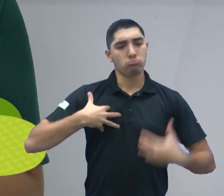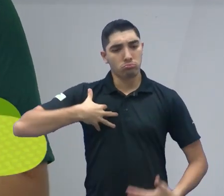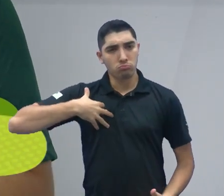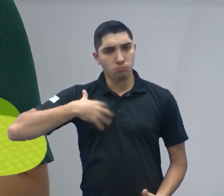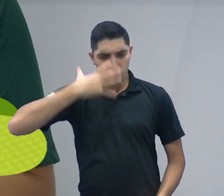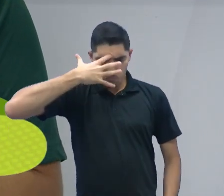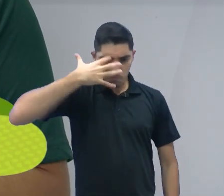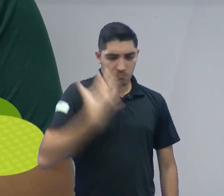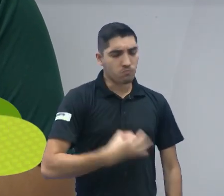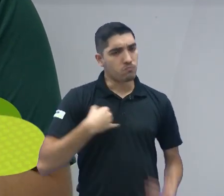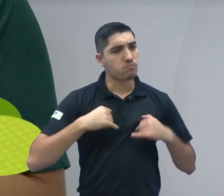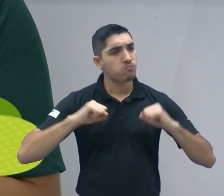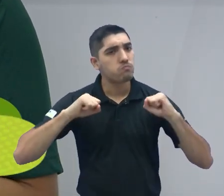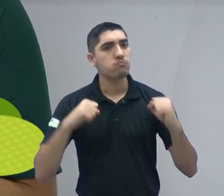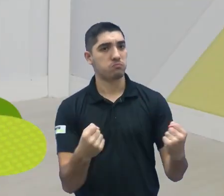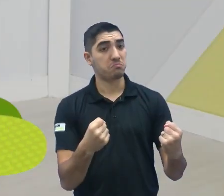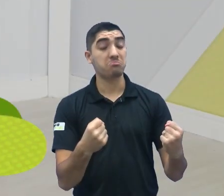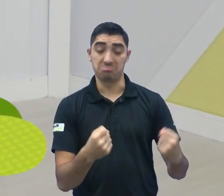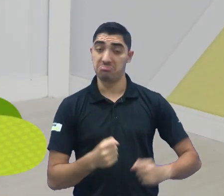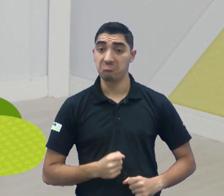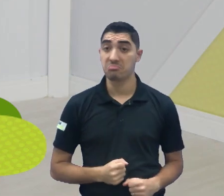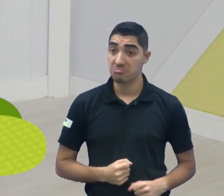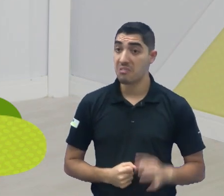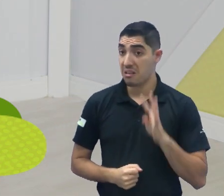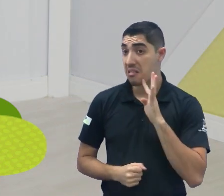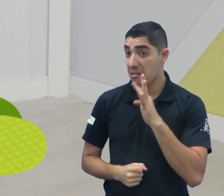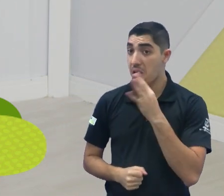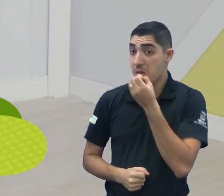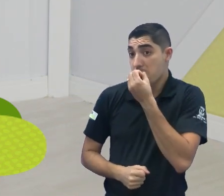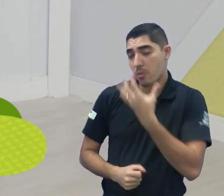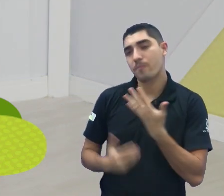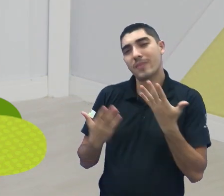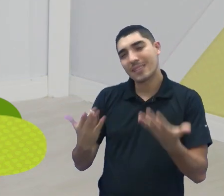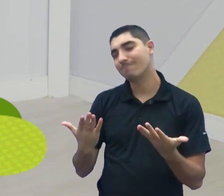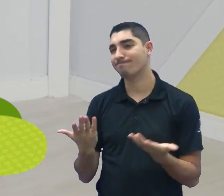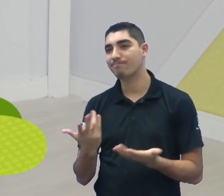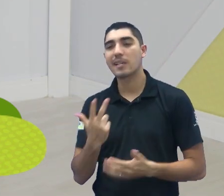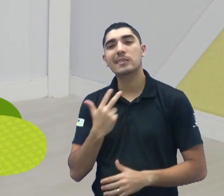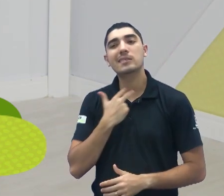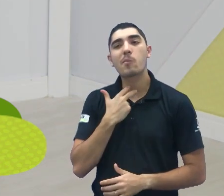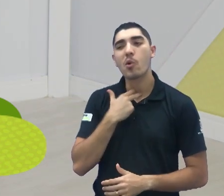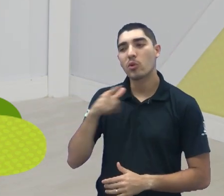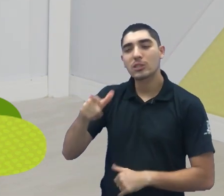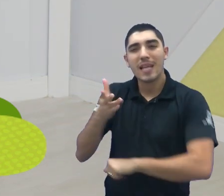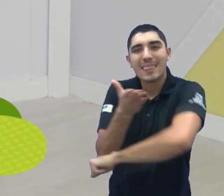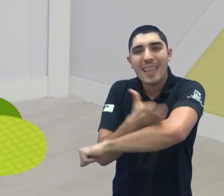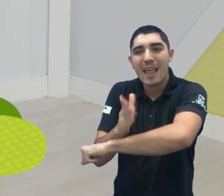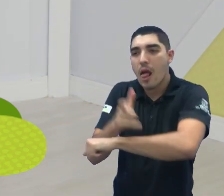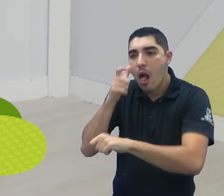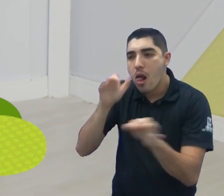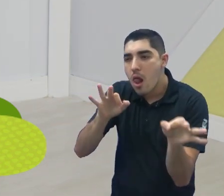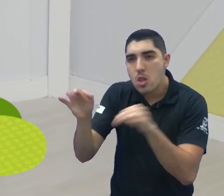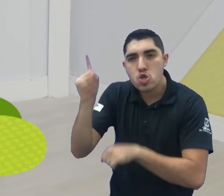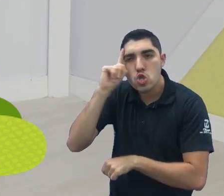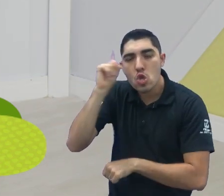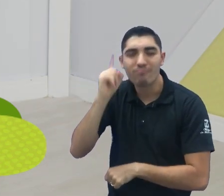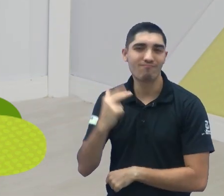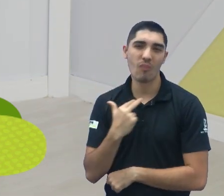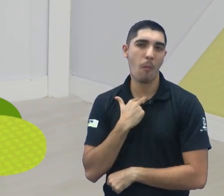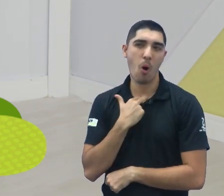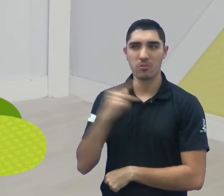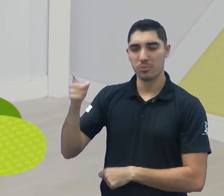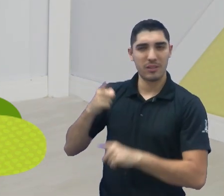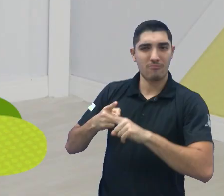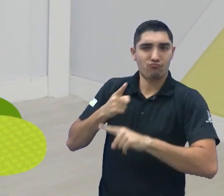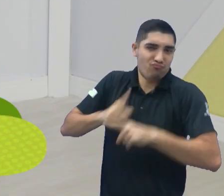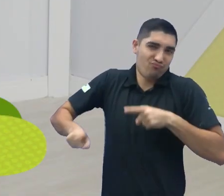que a diretoria está colocando nele. É muito bacana. Como a gente não pode acompanhar os jogos treinos e o dia a dia mesmo, né? Acompanhar como é que o Marcelo